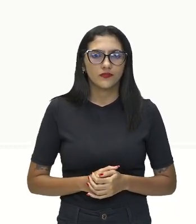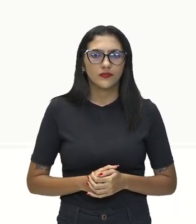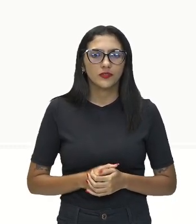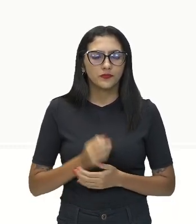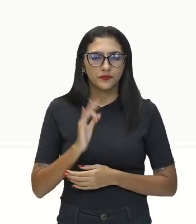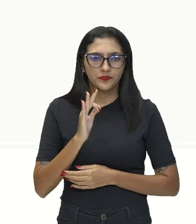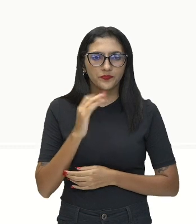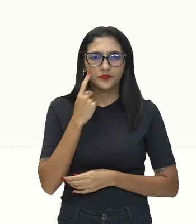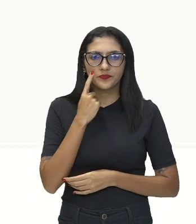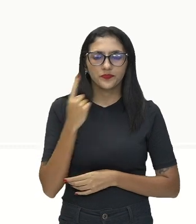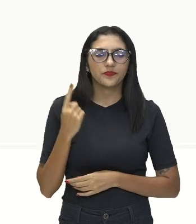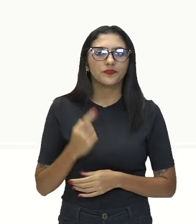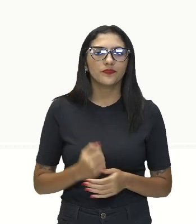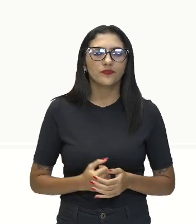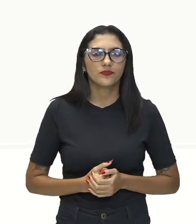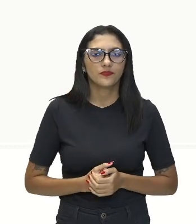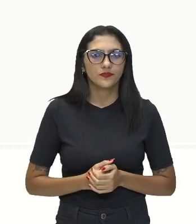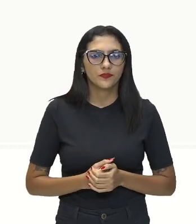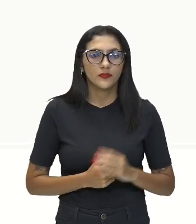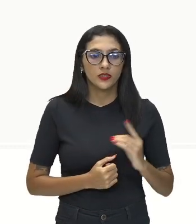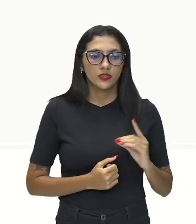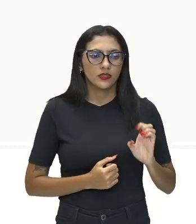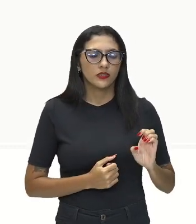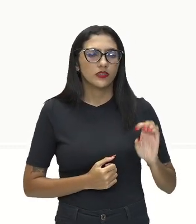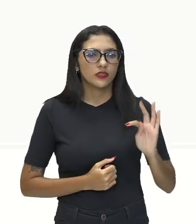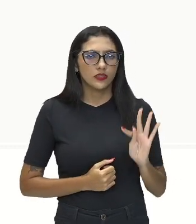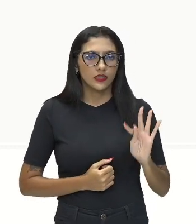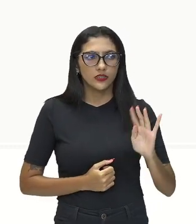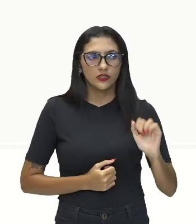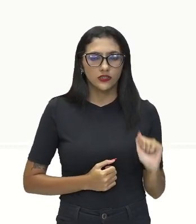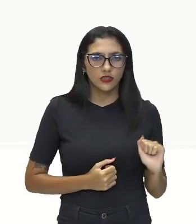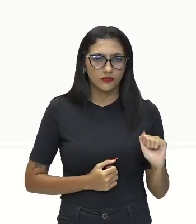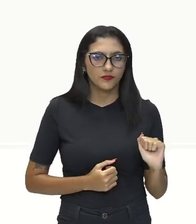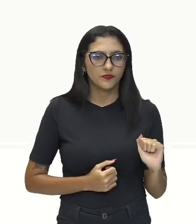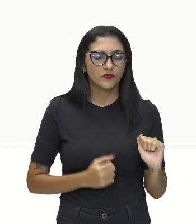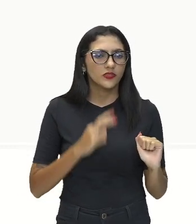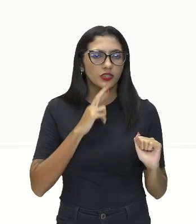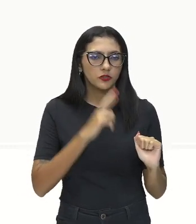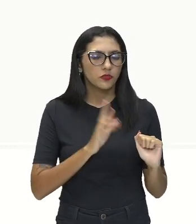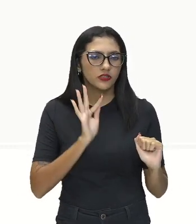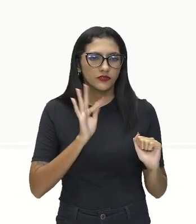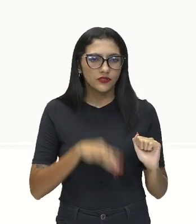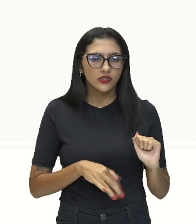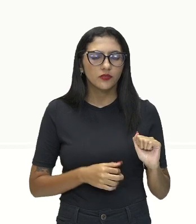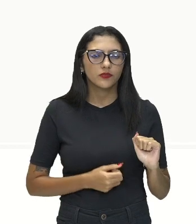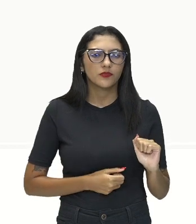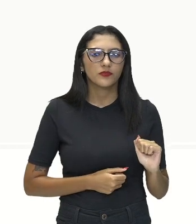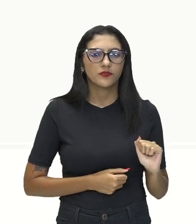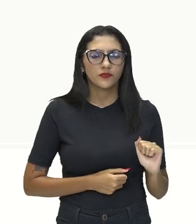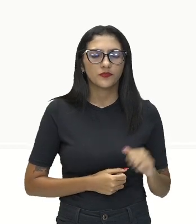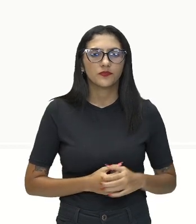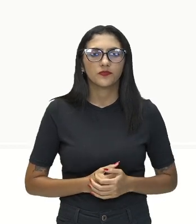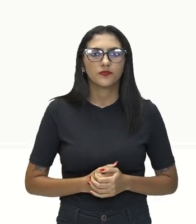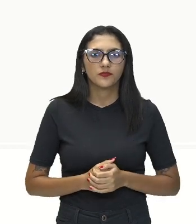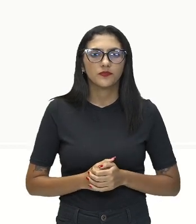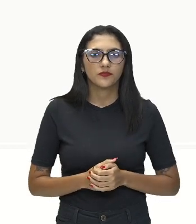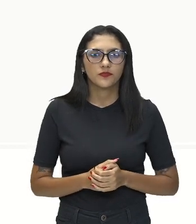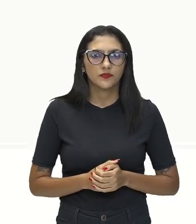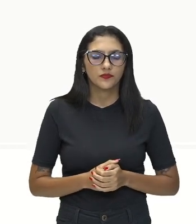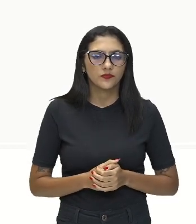Beleza? Diagonal determinante de A é igual a menos